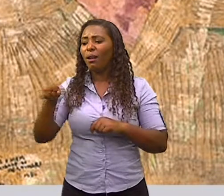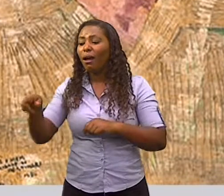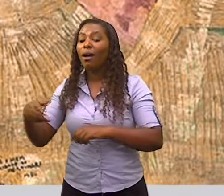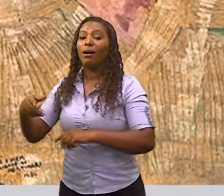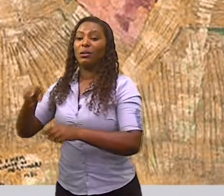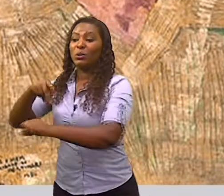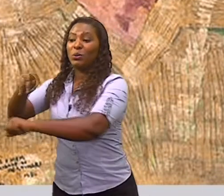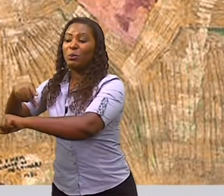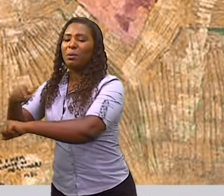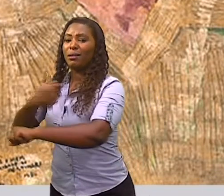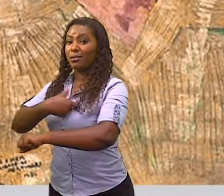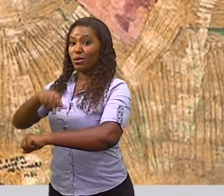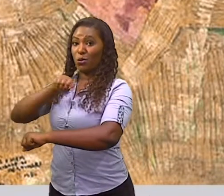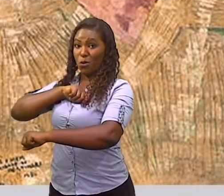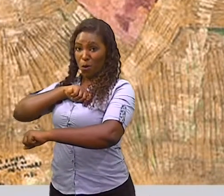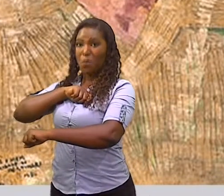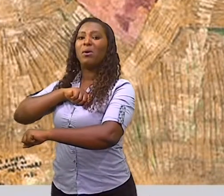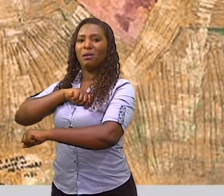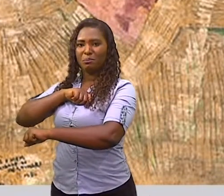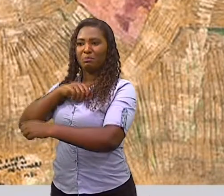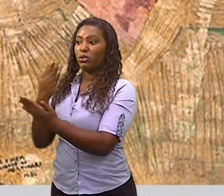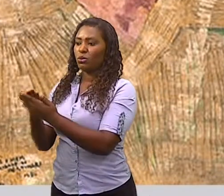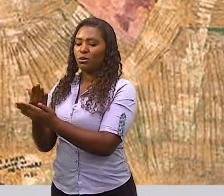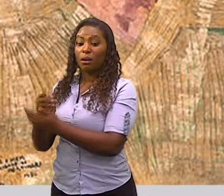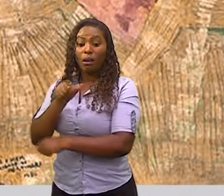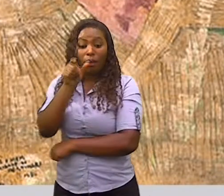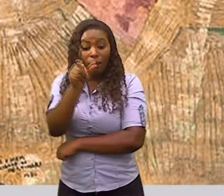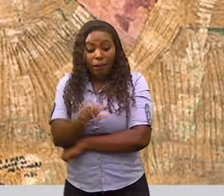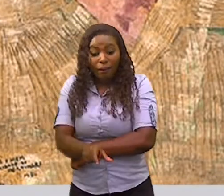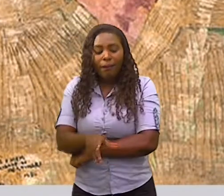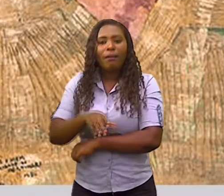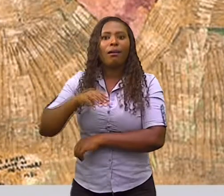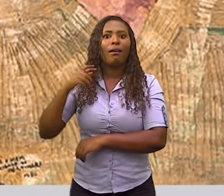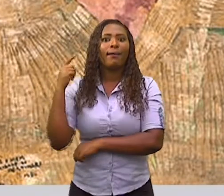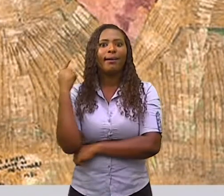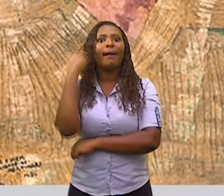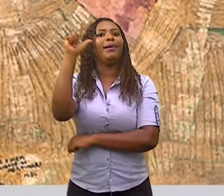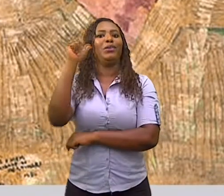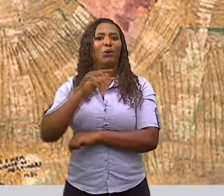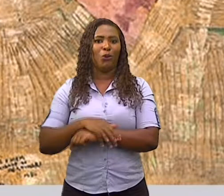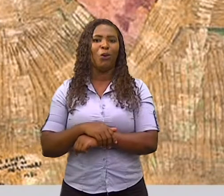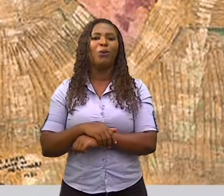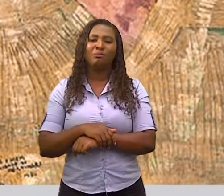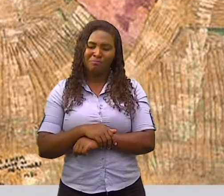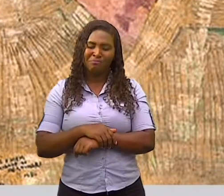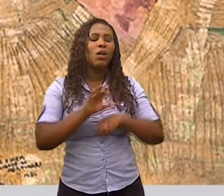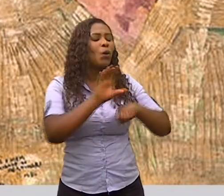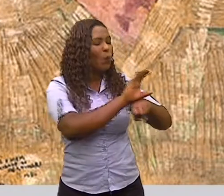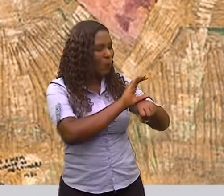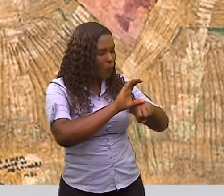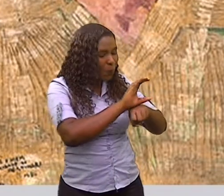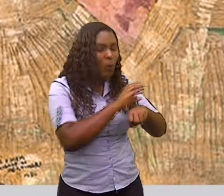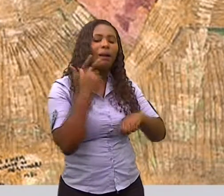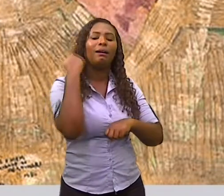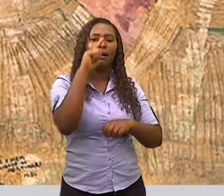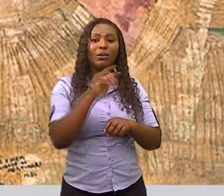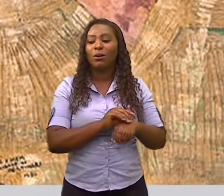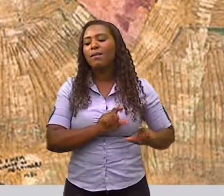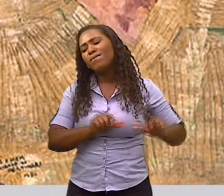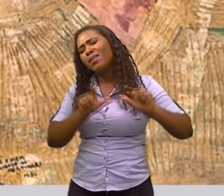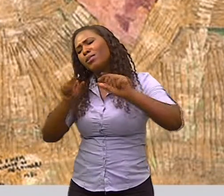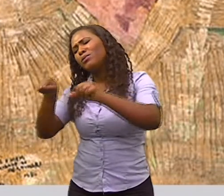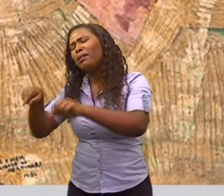E Portinari ganhou esse prêmio, na Escola de Belas Artes, e foi estudar na